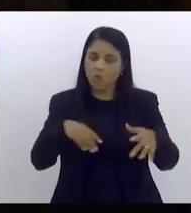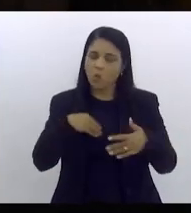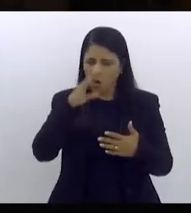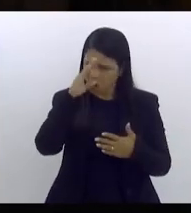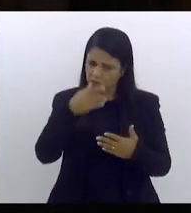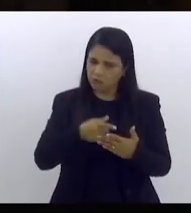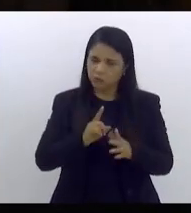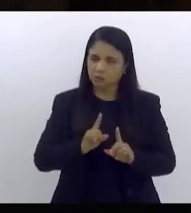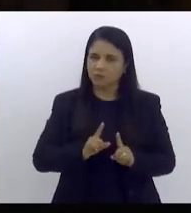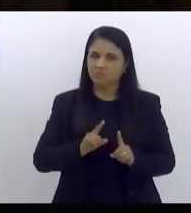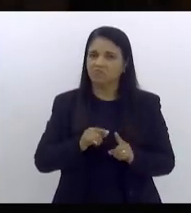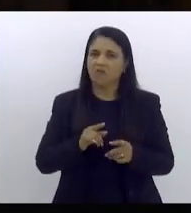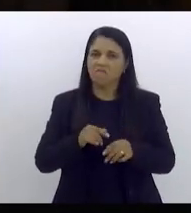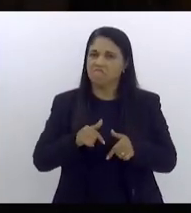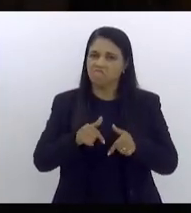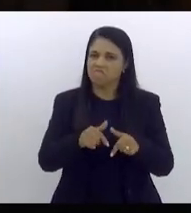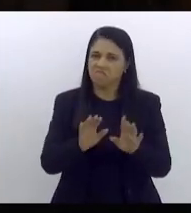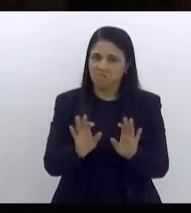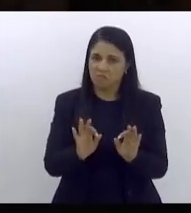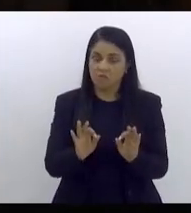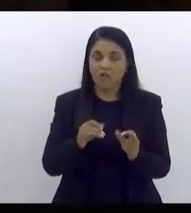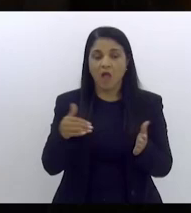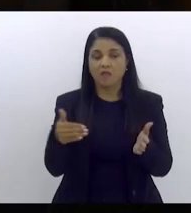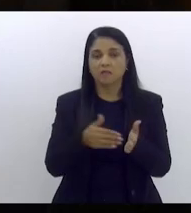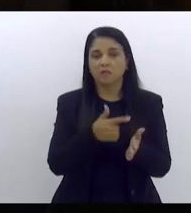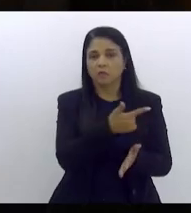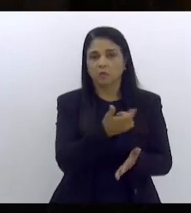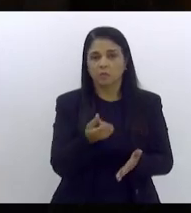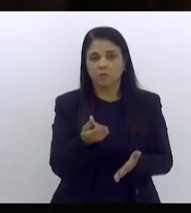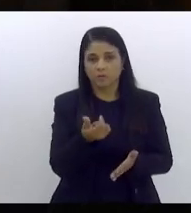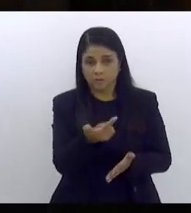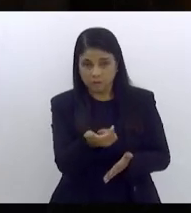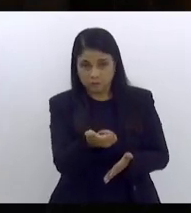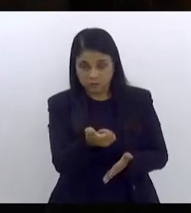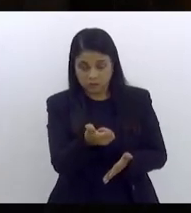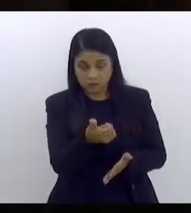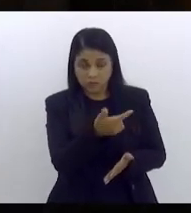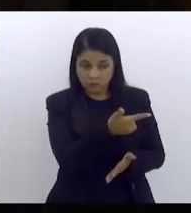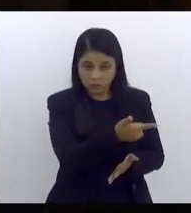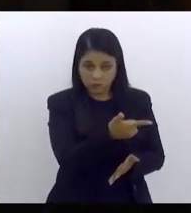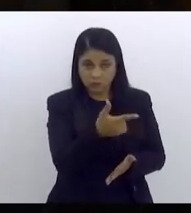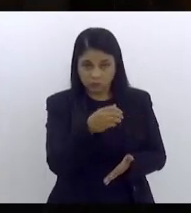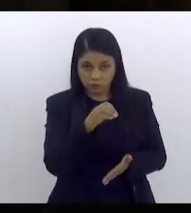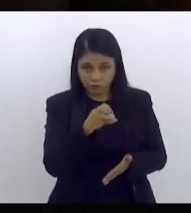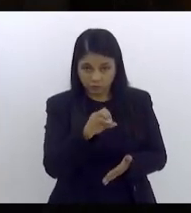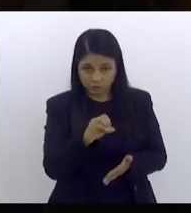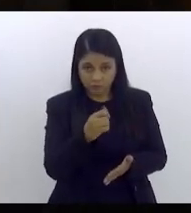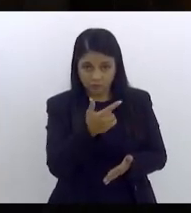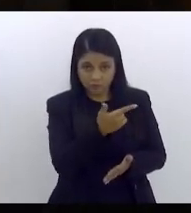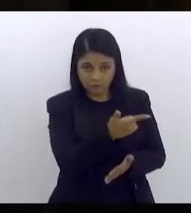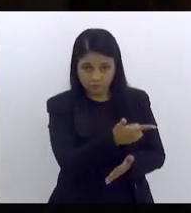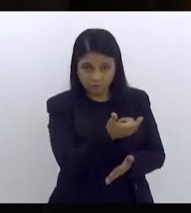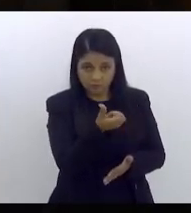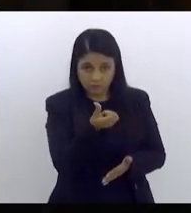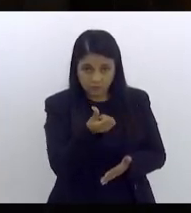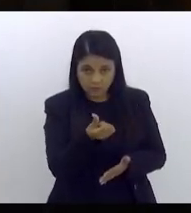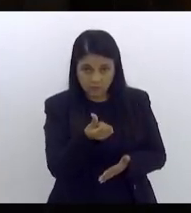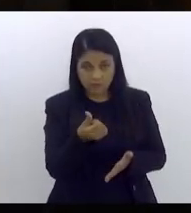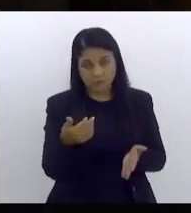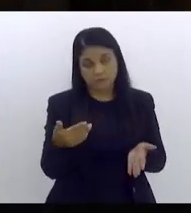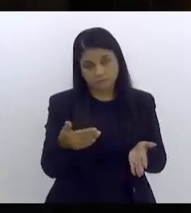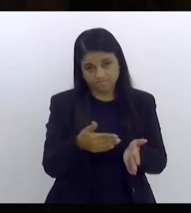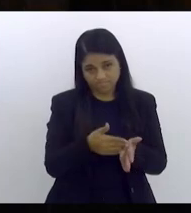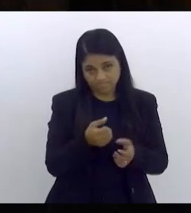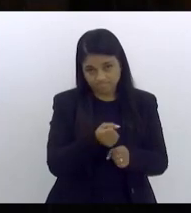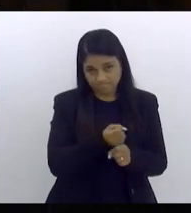menos até 2026, porque lá que terá novas eleições a